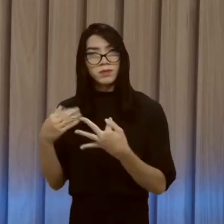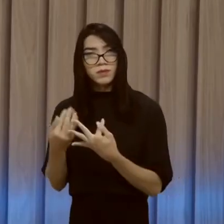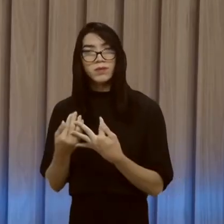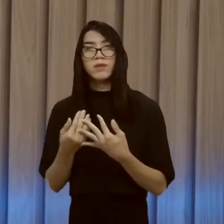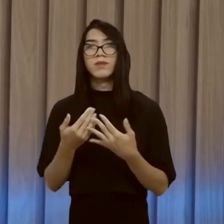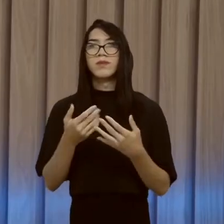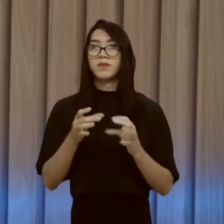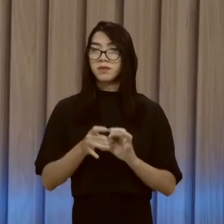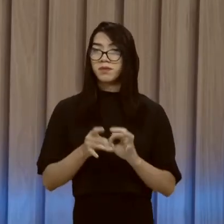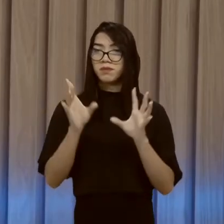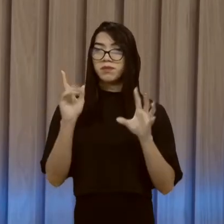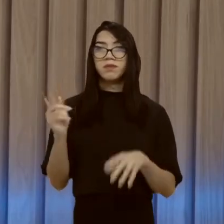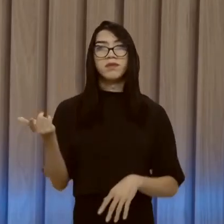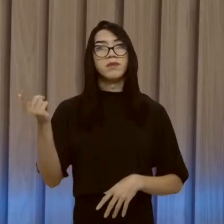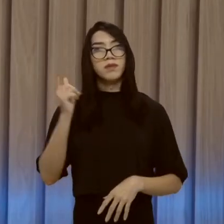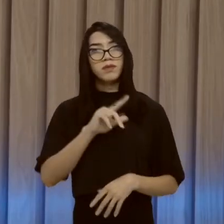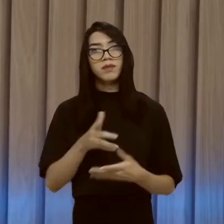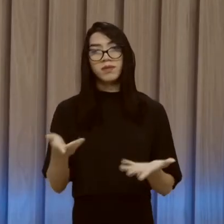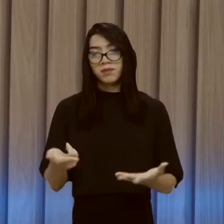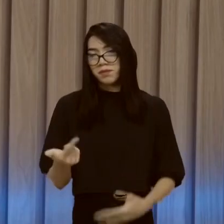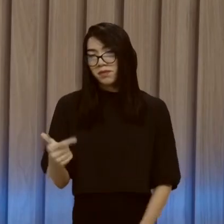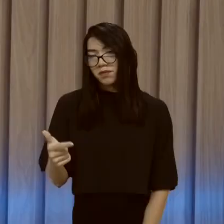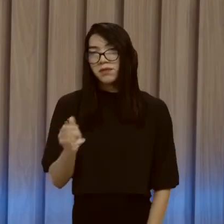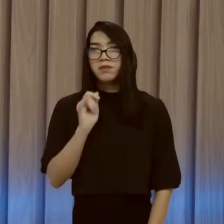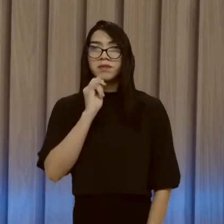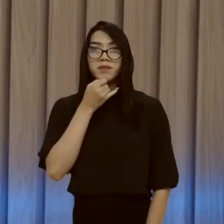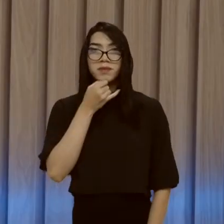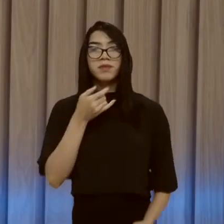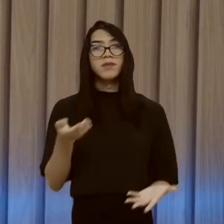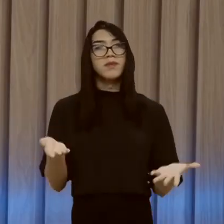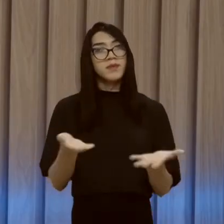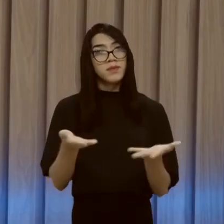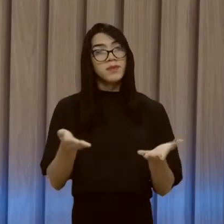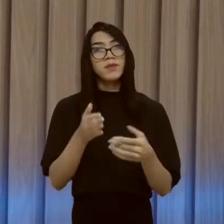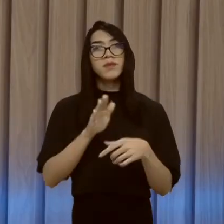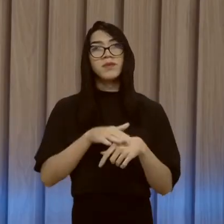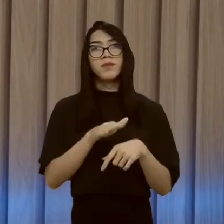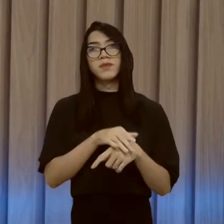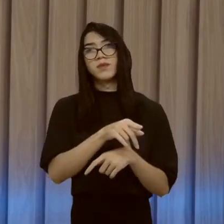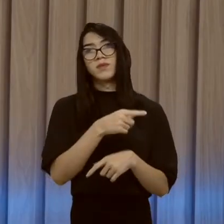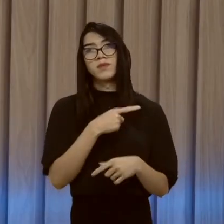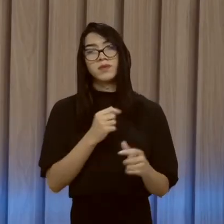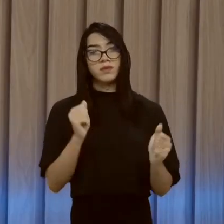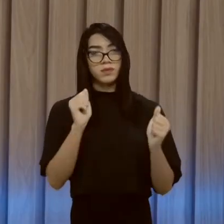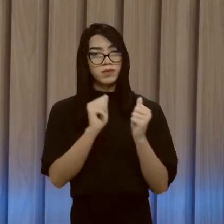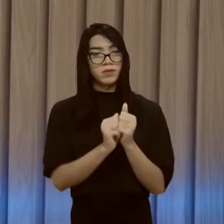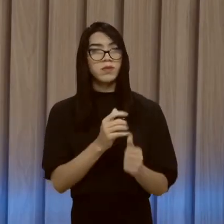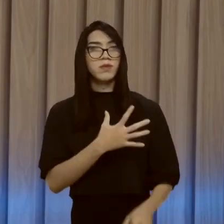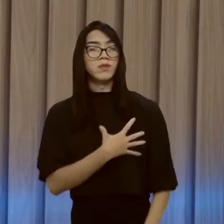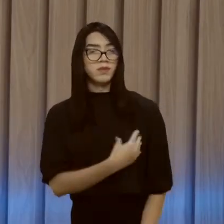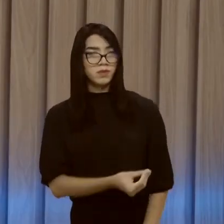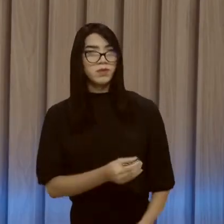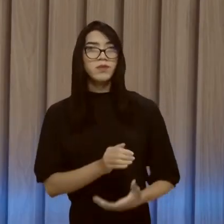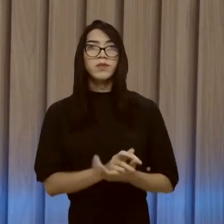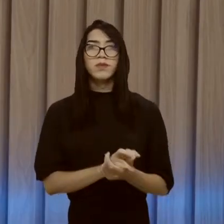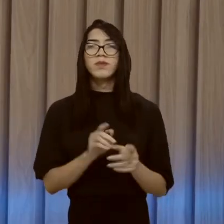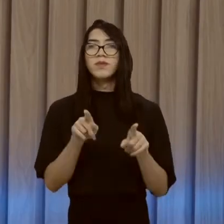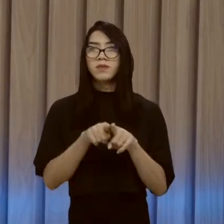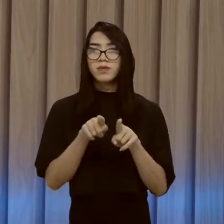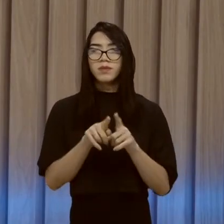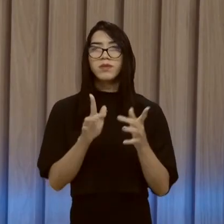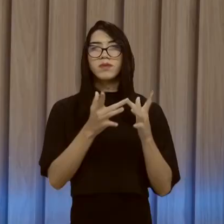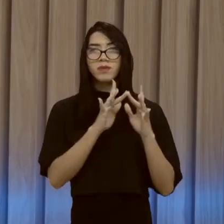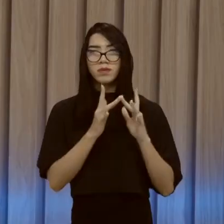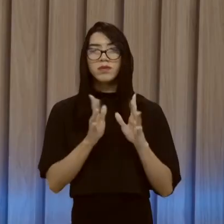uma liberdade, né, que hoje, infelizmente, não existe. Então, assim, a partir do momento que você oferece ali, tá com seu filho, que ele tá envolvido com outras crianças,